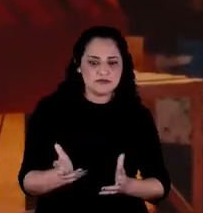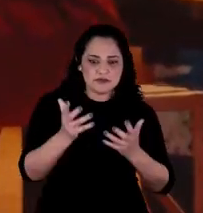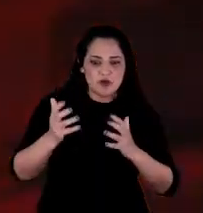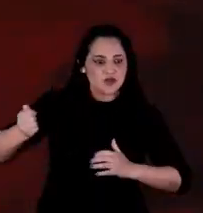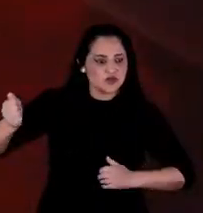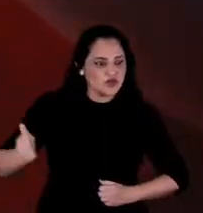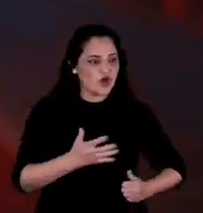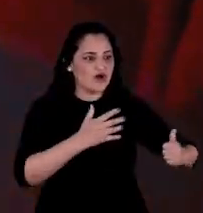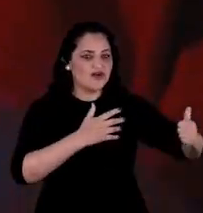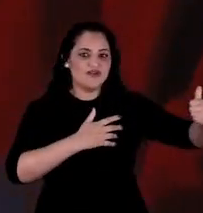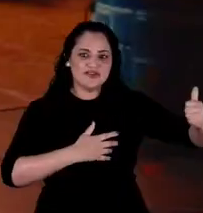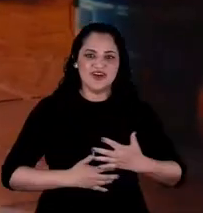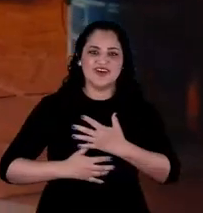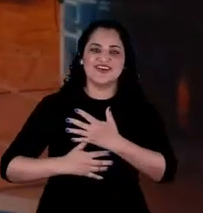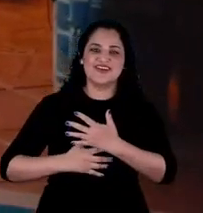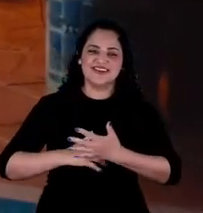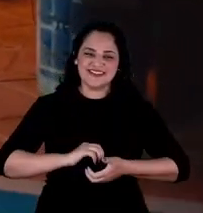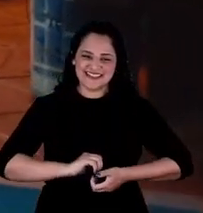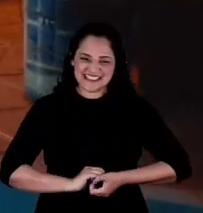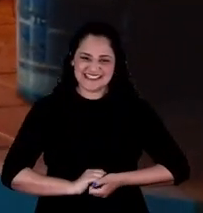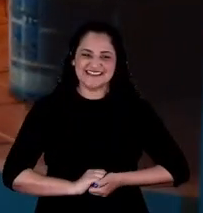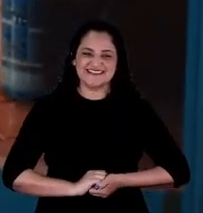promove inovações